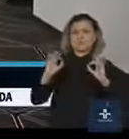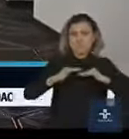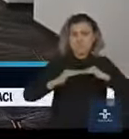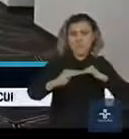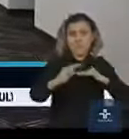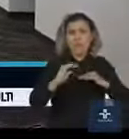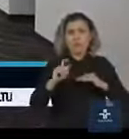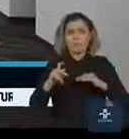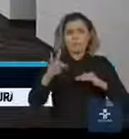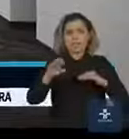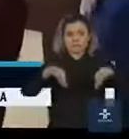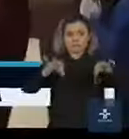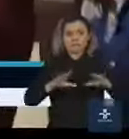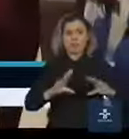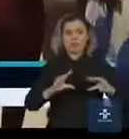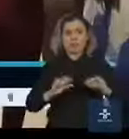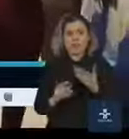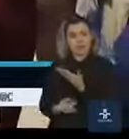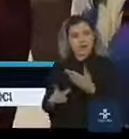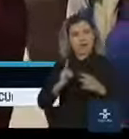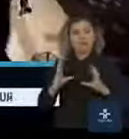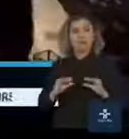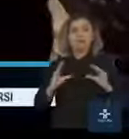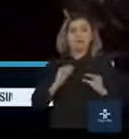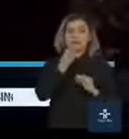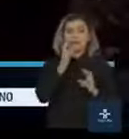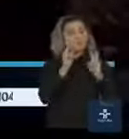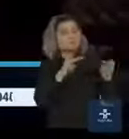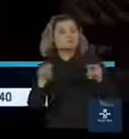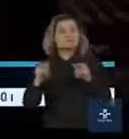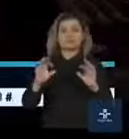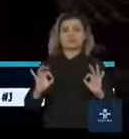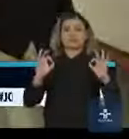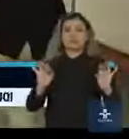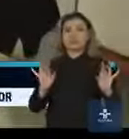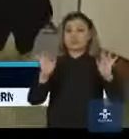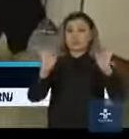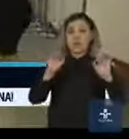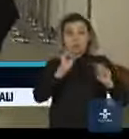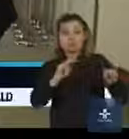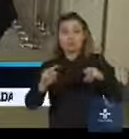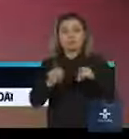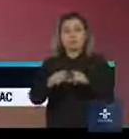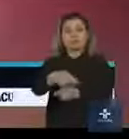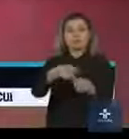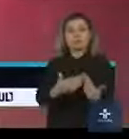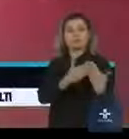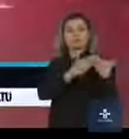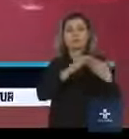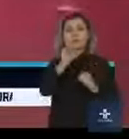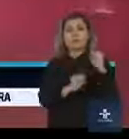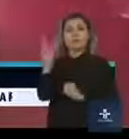tem carpete na área dos camarotes, que oferecem conforto e uma visão privilegiada. O local é administrado por uma